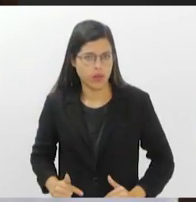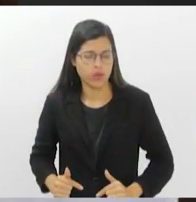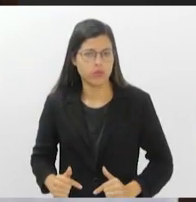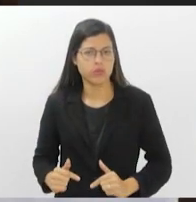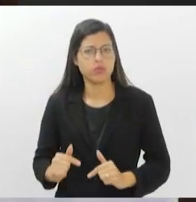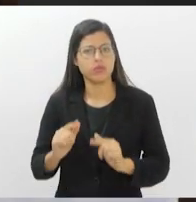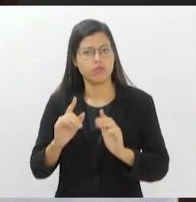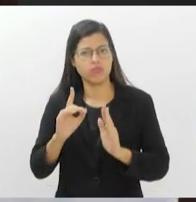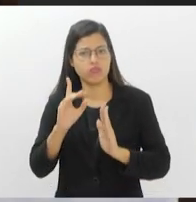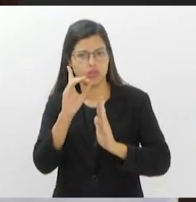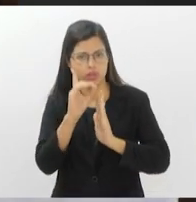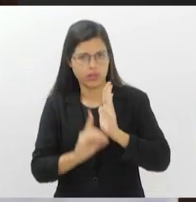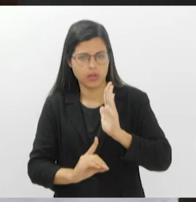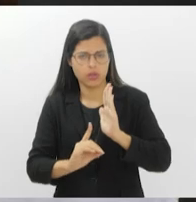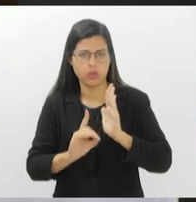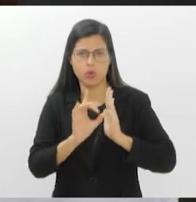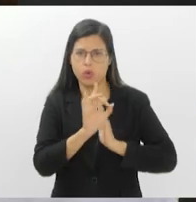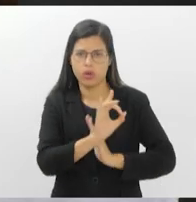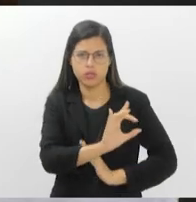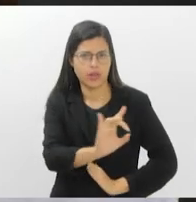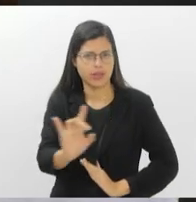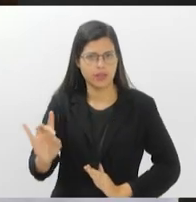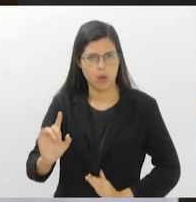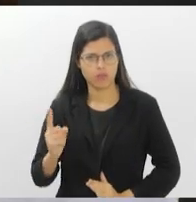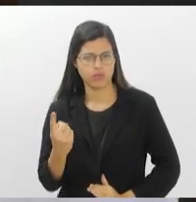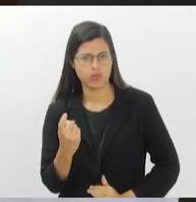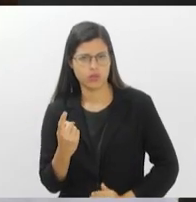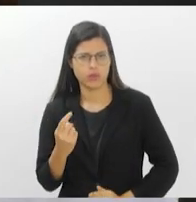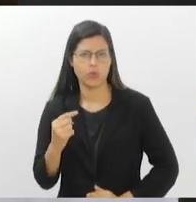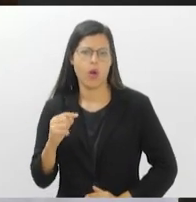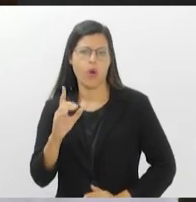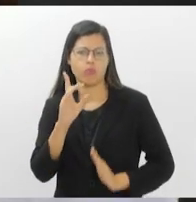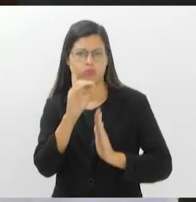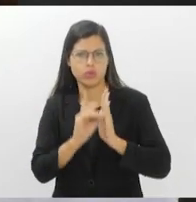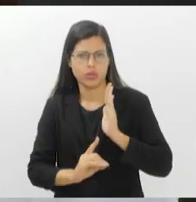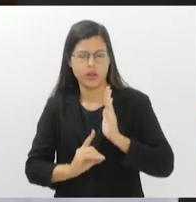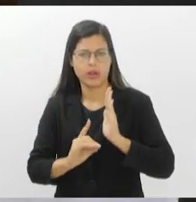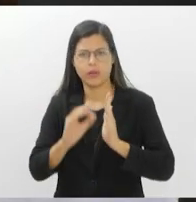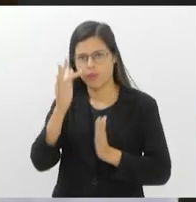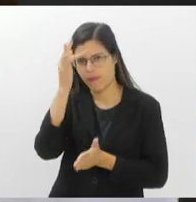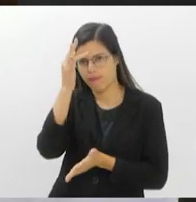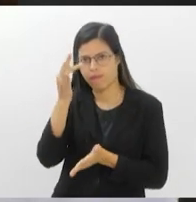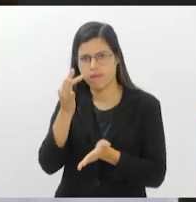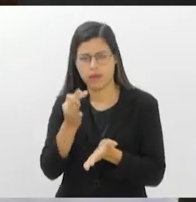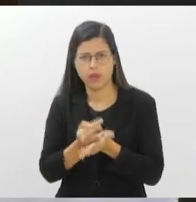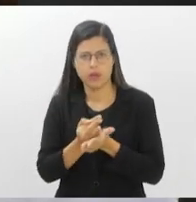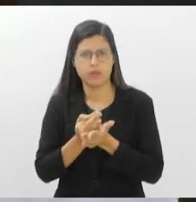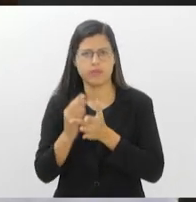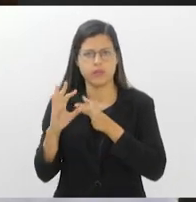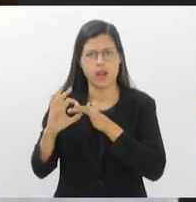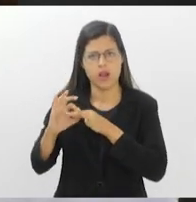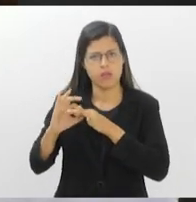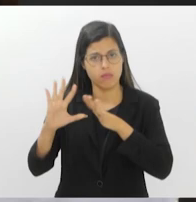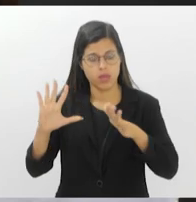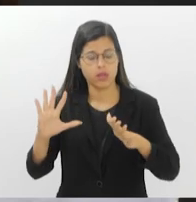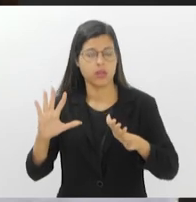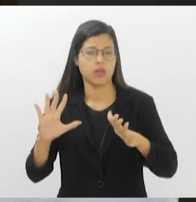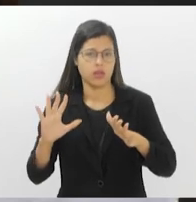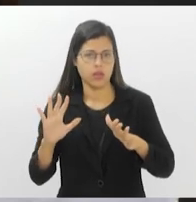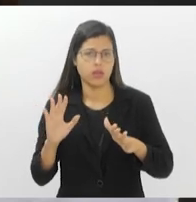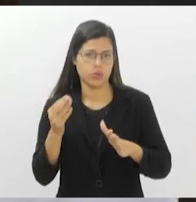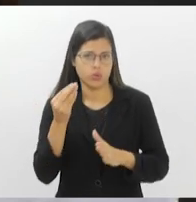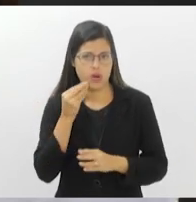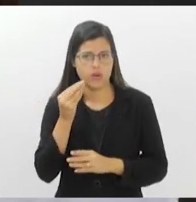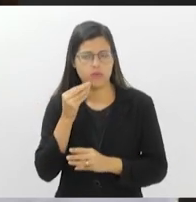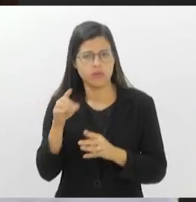direitos individuais dos usuários, como o direito à fé, como o direito, né, à liberdade, evidentemente, a um cuidado